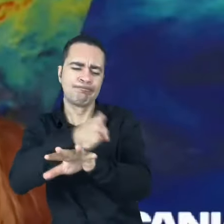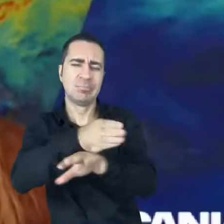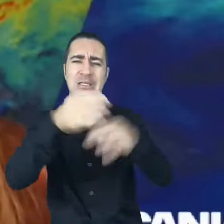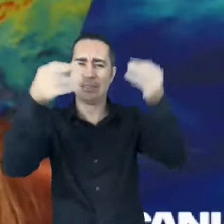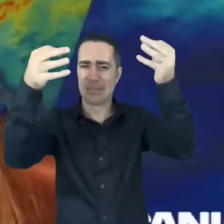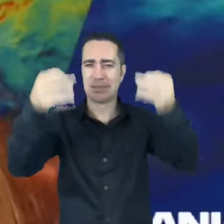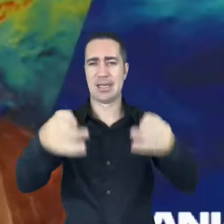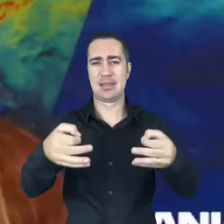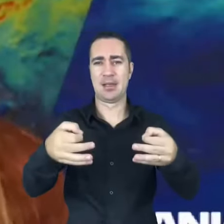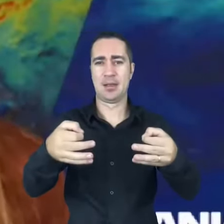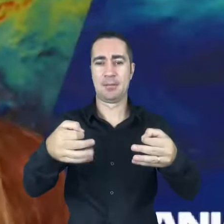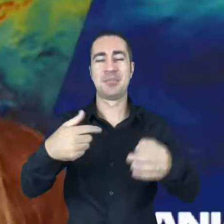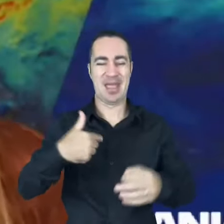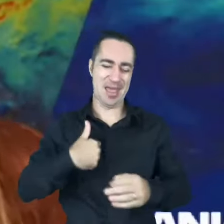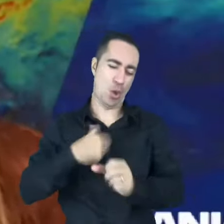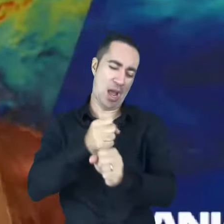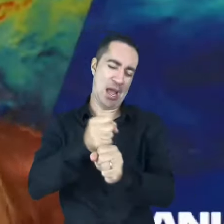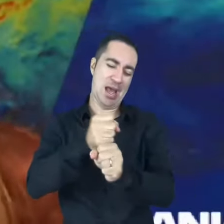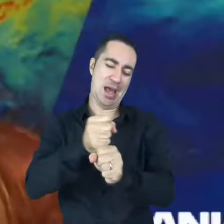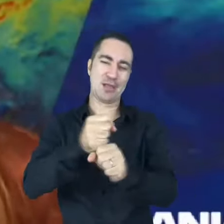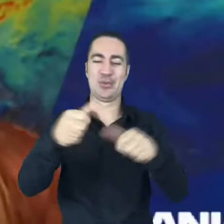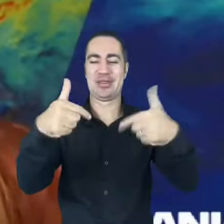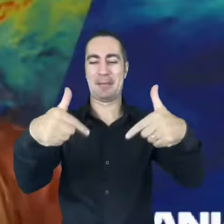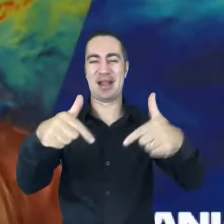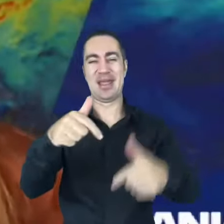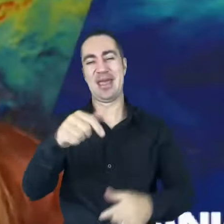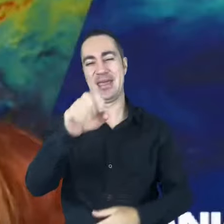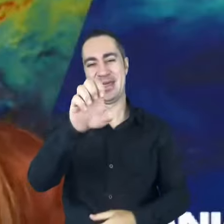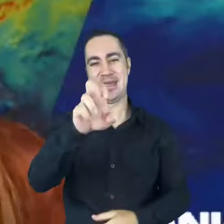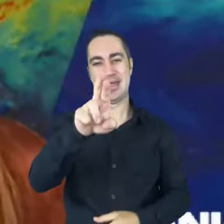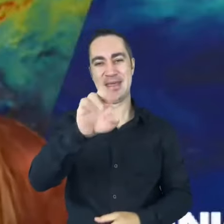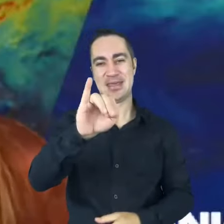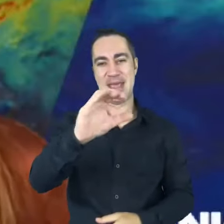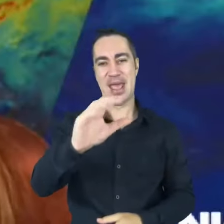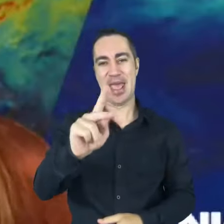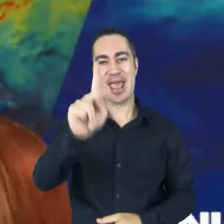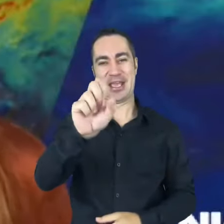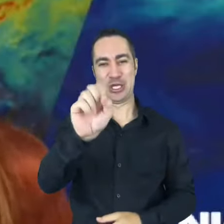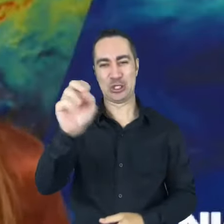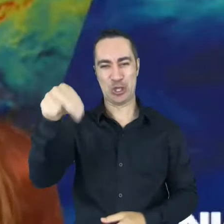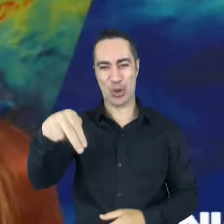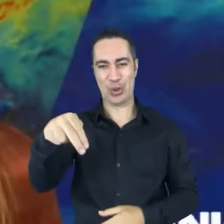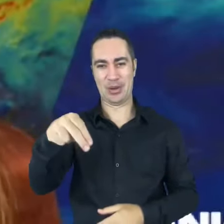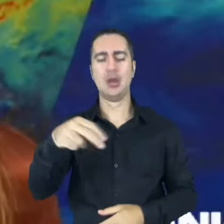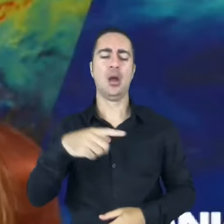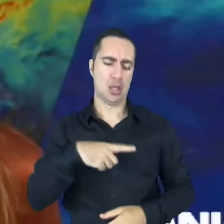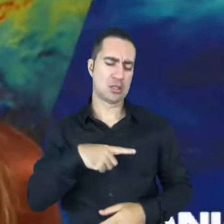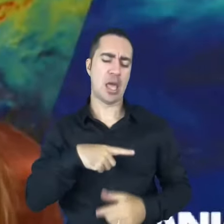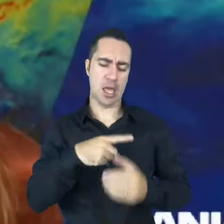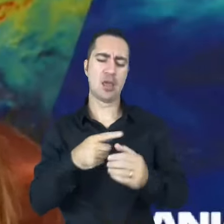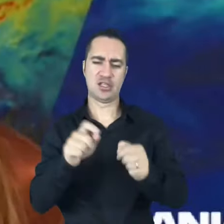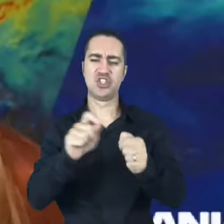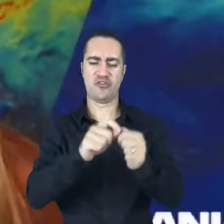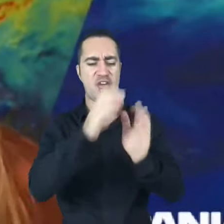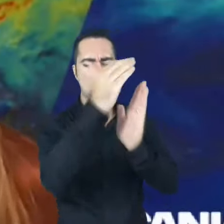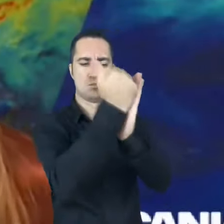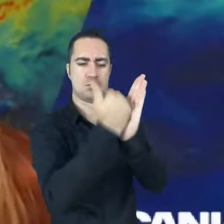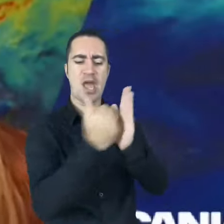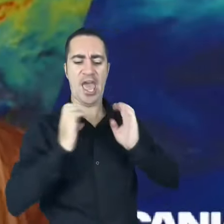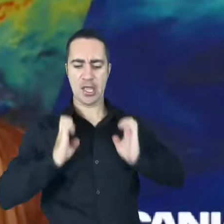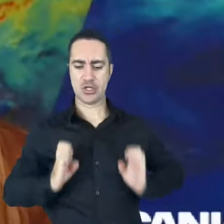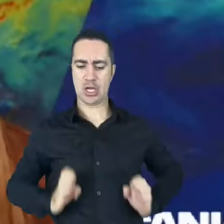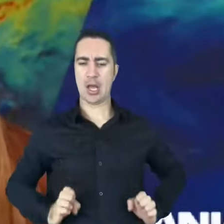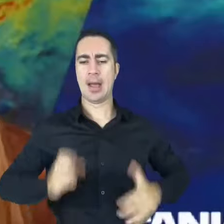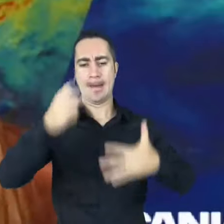Ericsson, nós construímos código de ética, princípios, e coisas